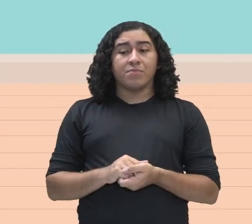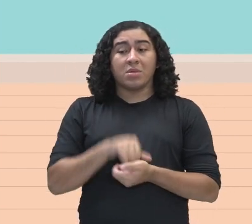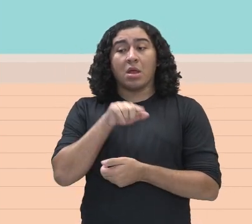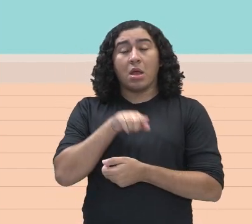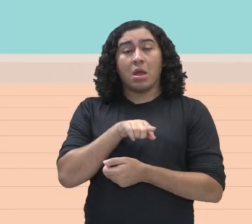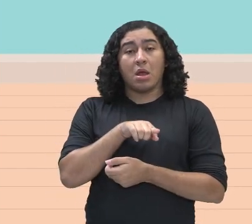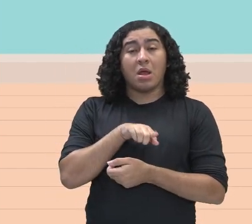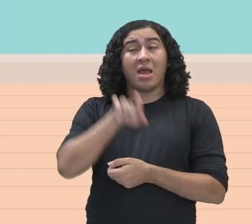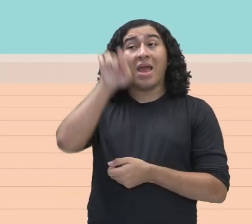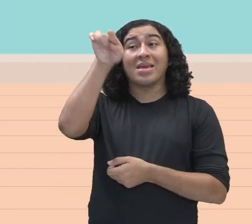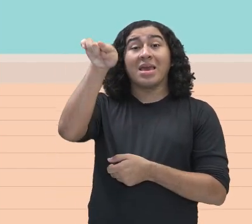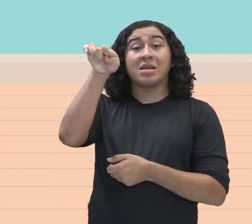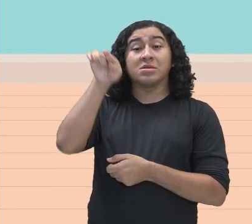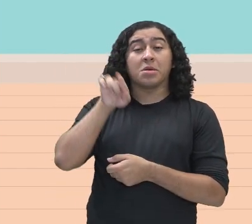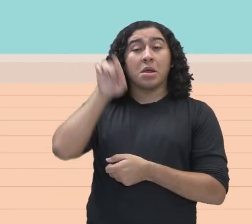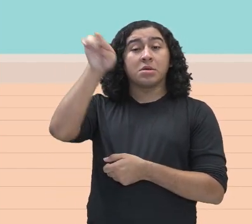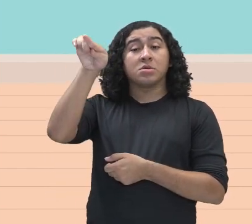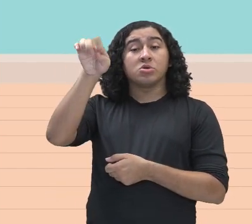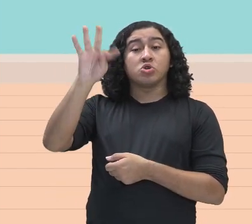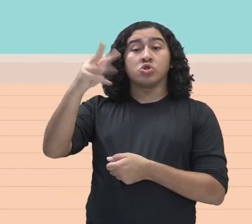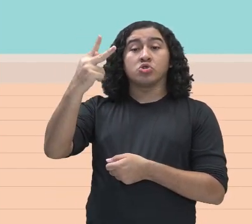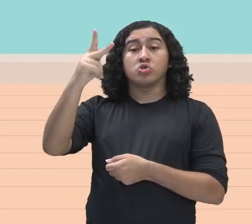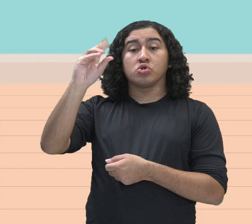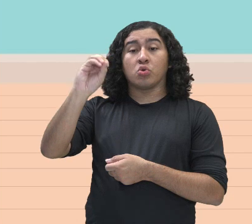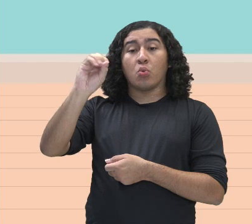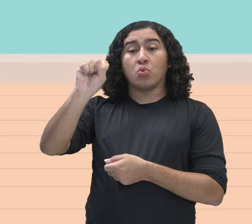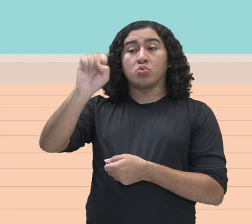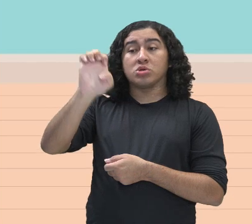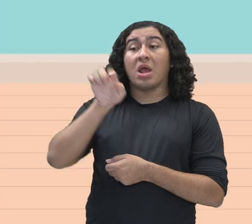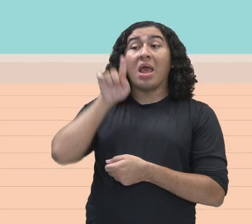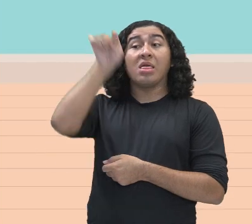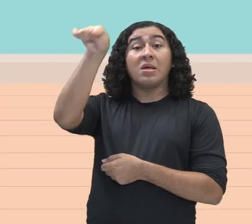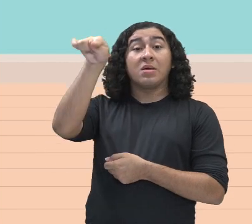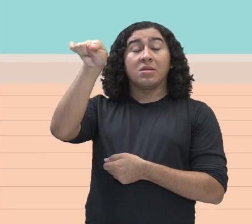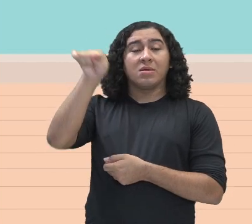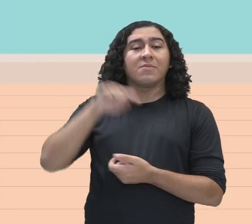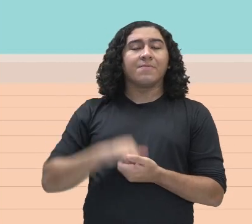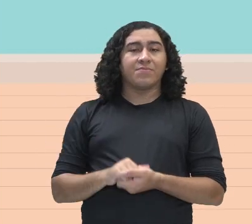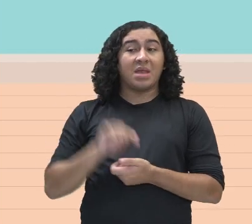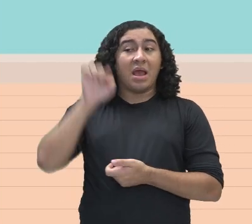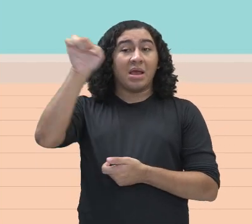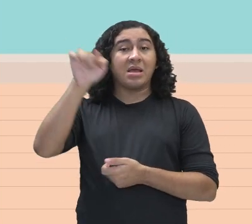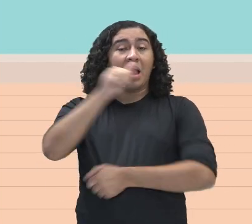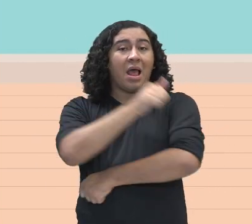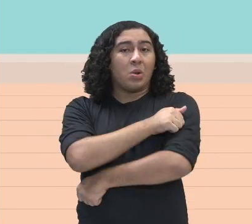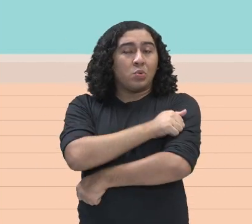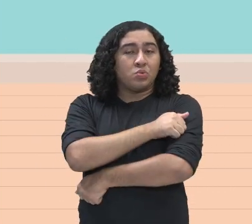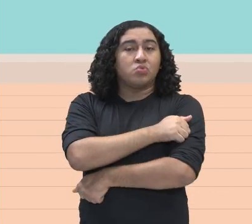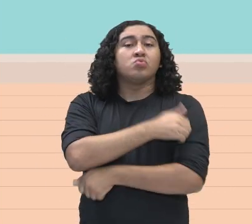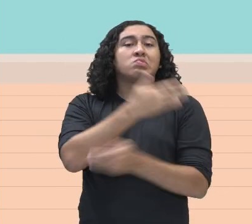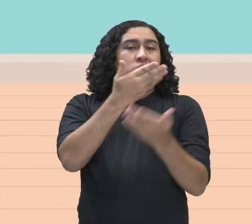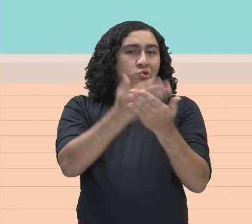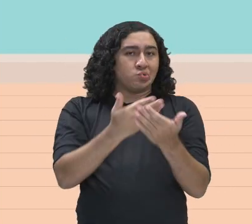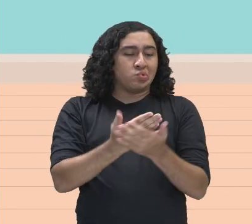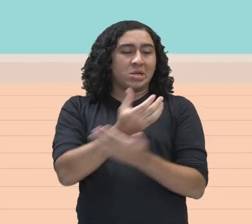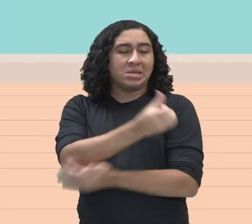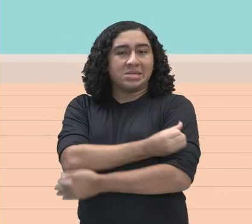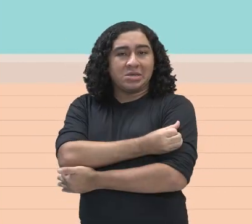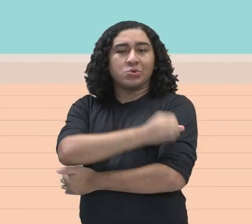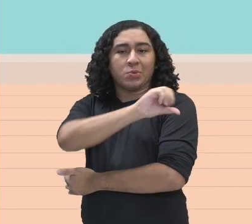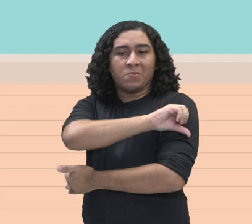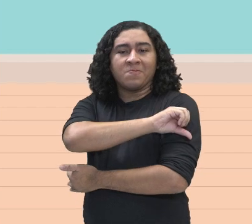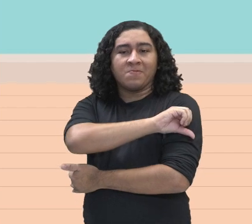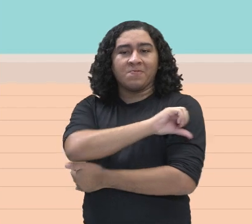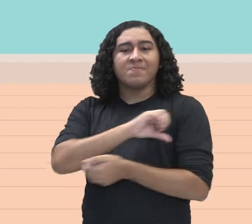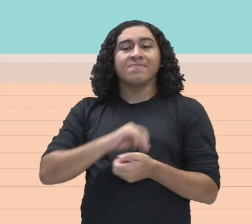elementary school. Então, aqueles students, those, são da escola fundamental, elementary